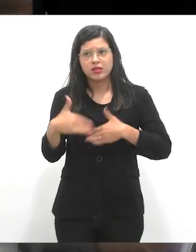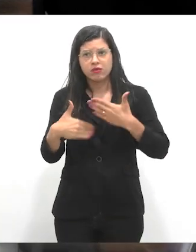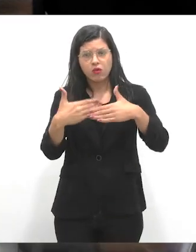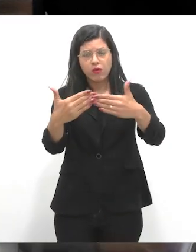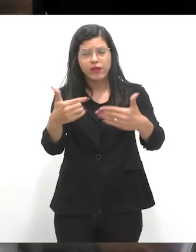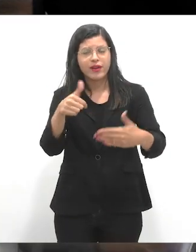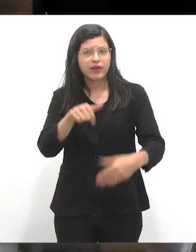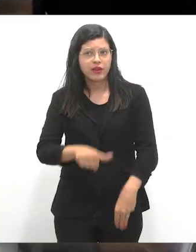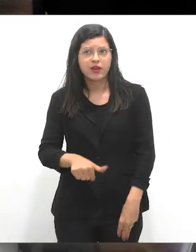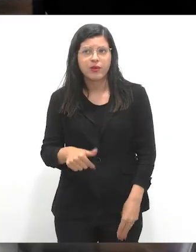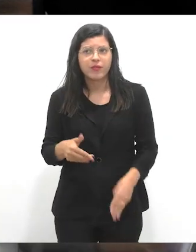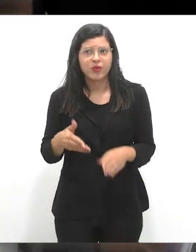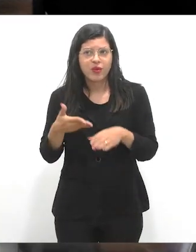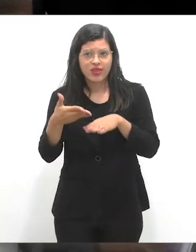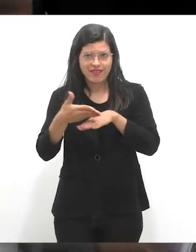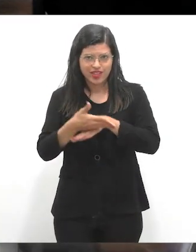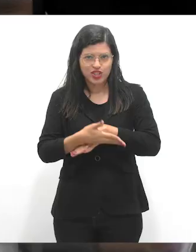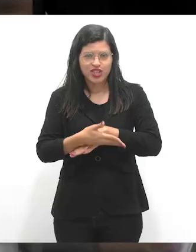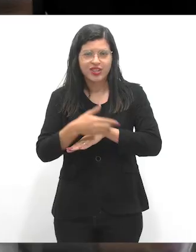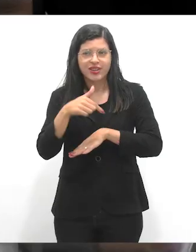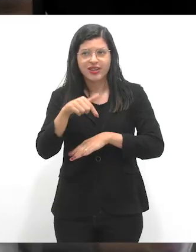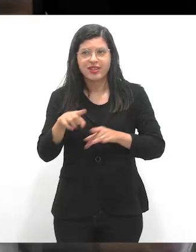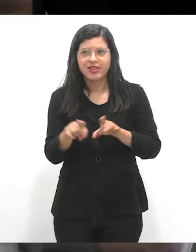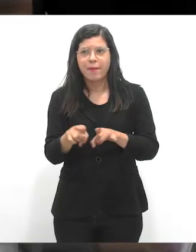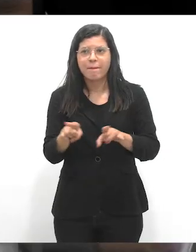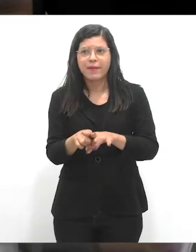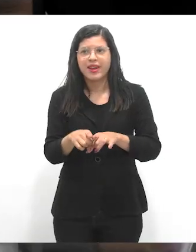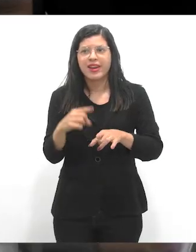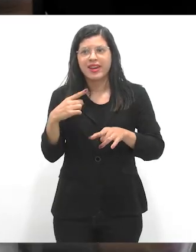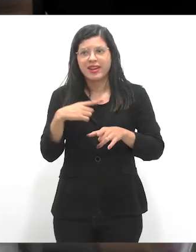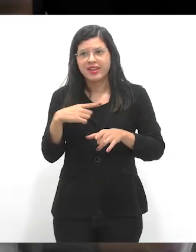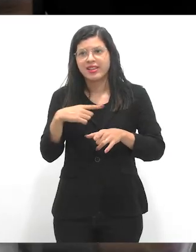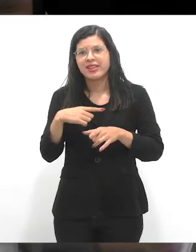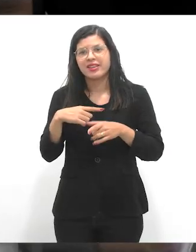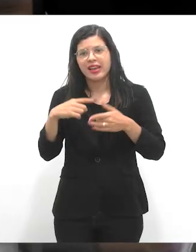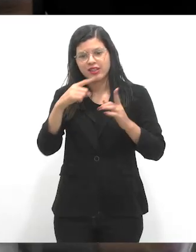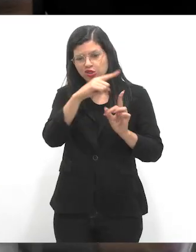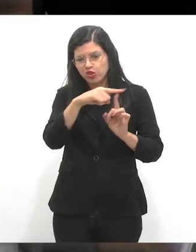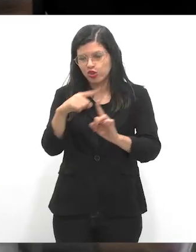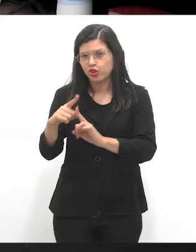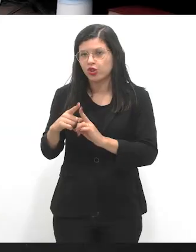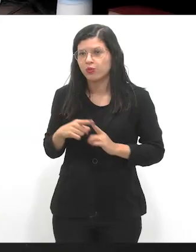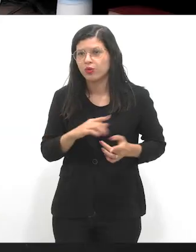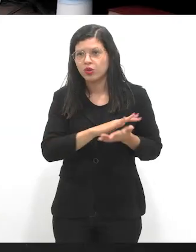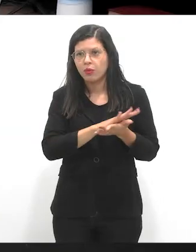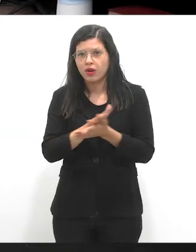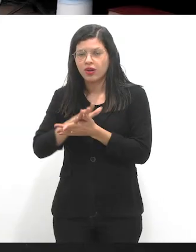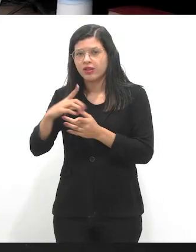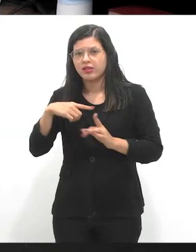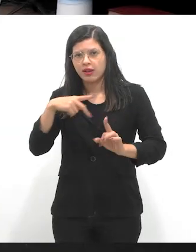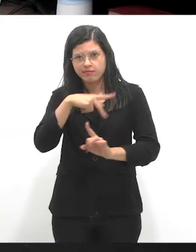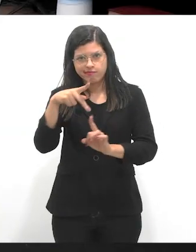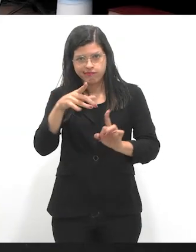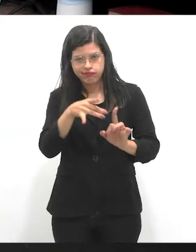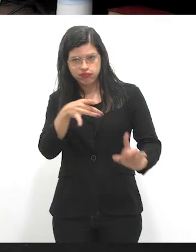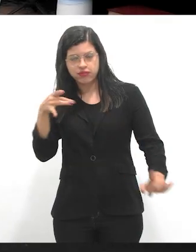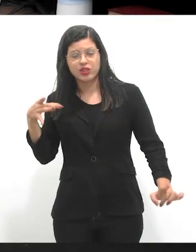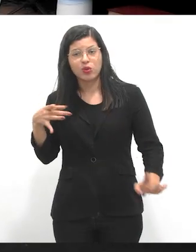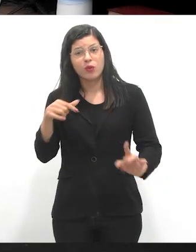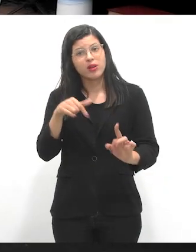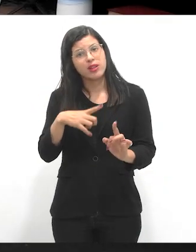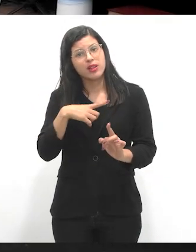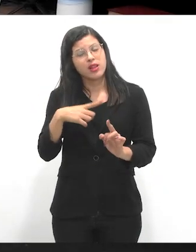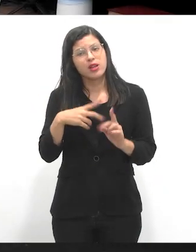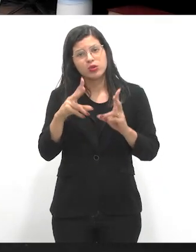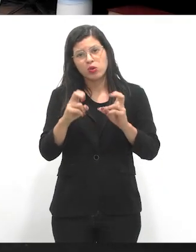se desenvolver aqui. E aí eu acho que ela, quando chega aqui também, vai se adicionando camadas, né, de discriminação. Porque também tem a questão da xenofobia,